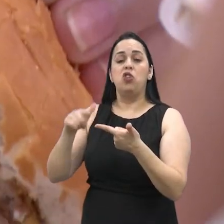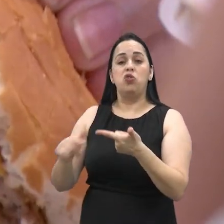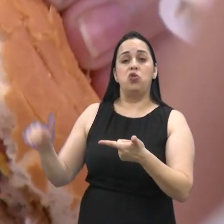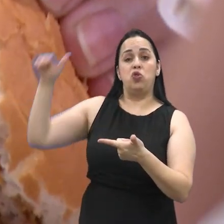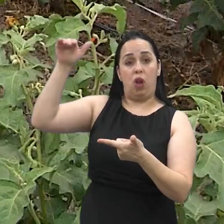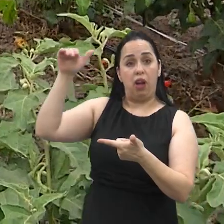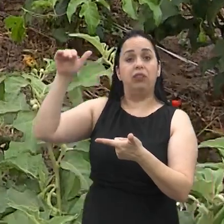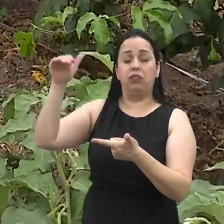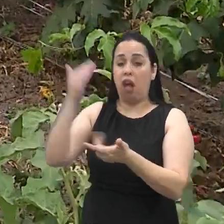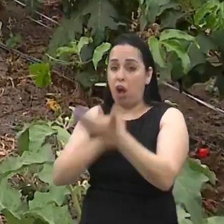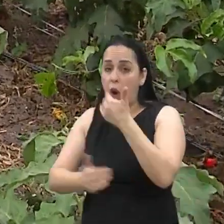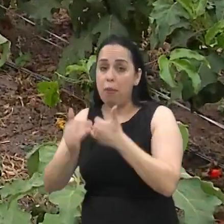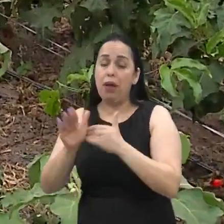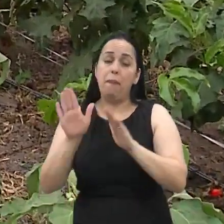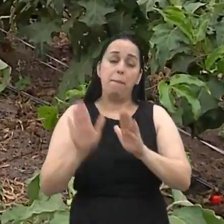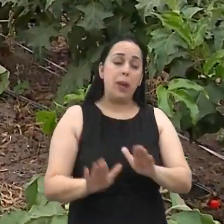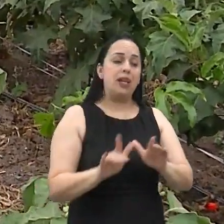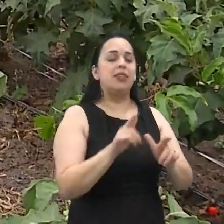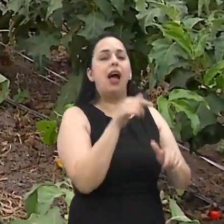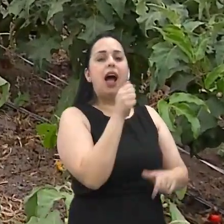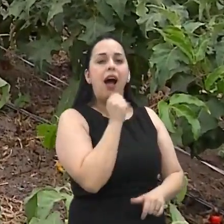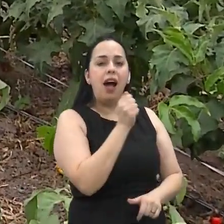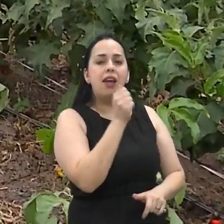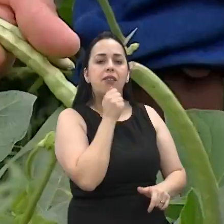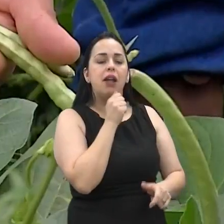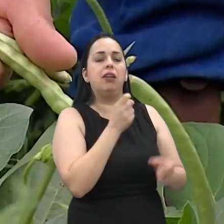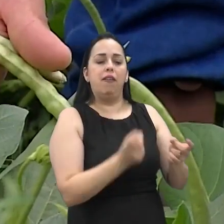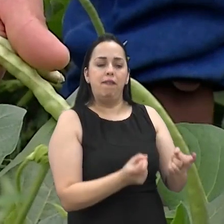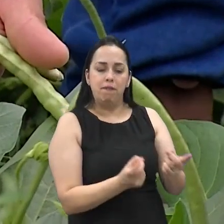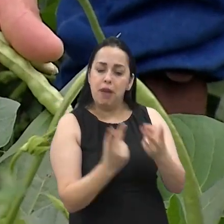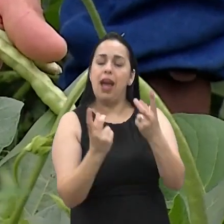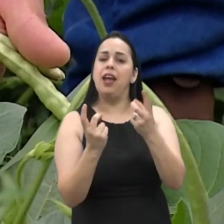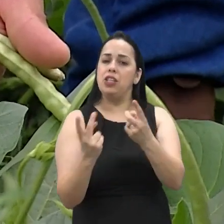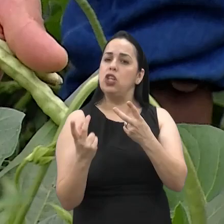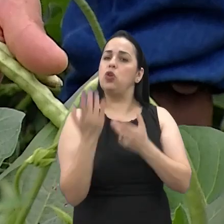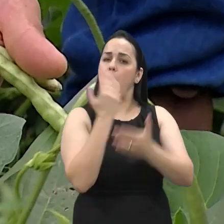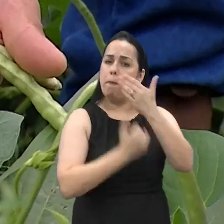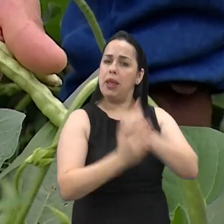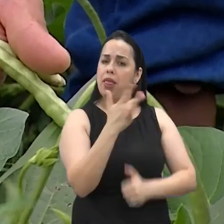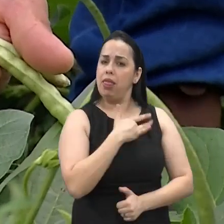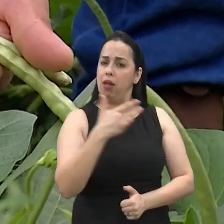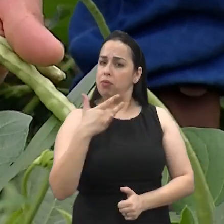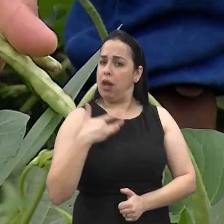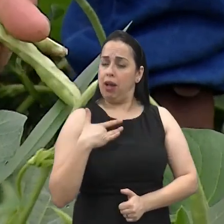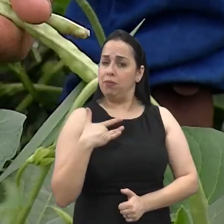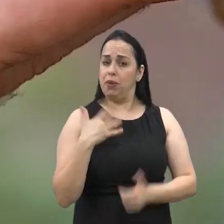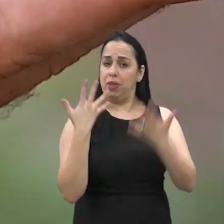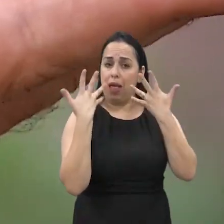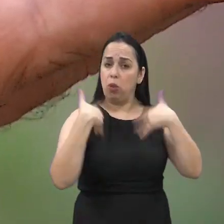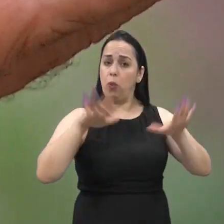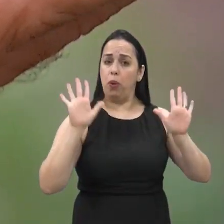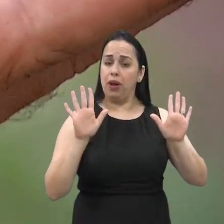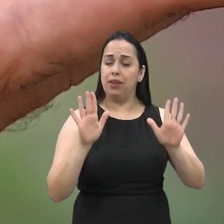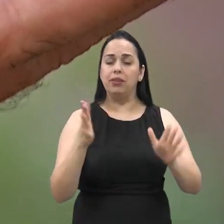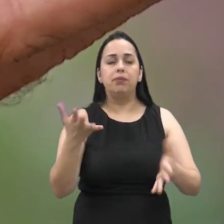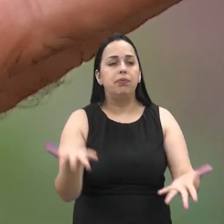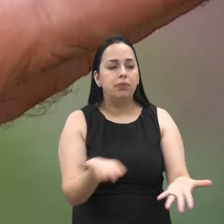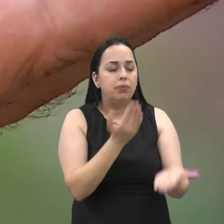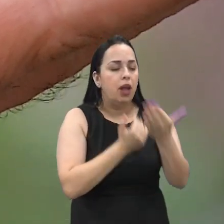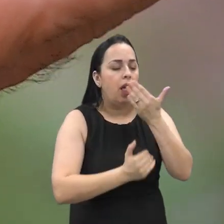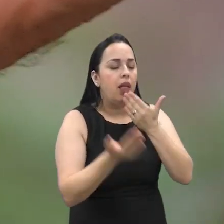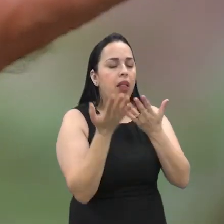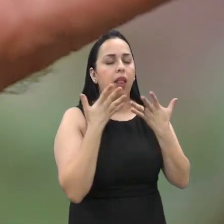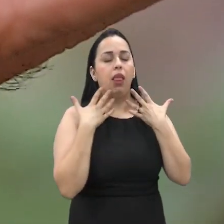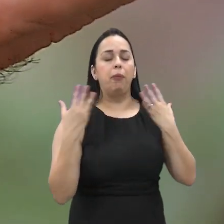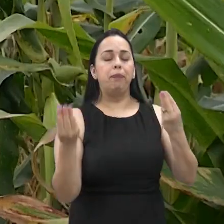jovens e adultos, a agricultura familiar ainda resiste, fornecendo alimentos saudáveis e frescos, agradáveis ao paladar